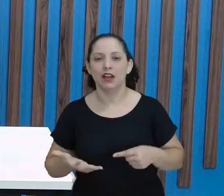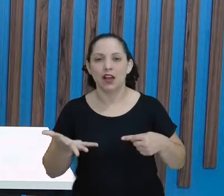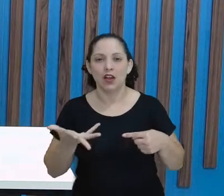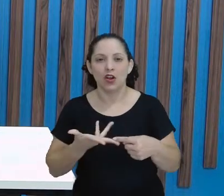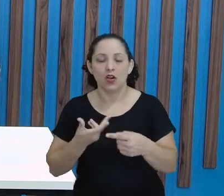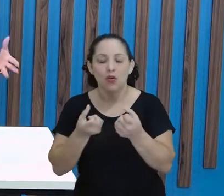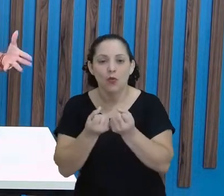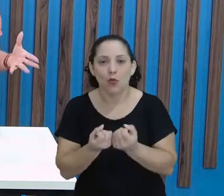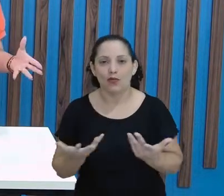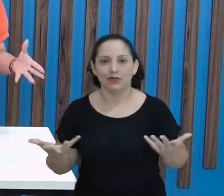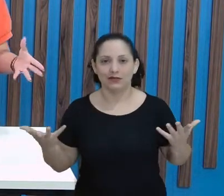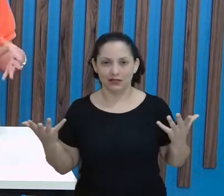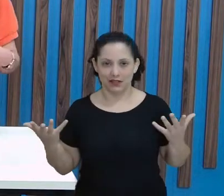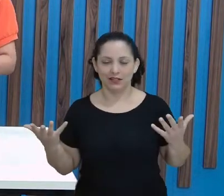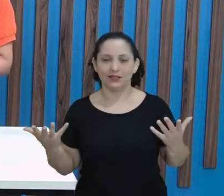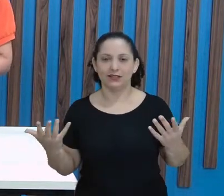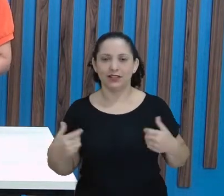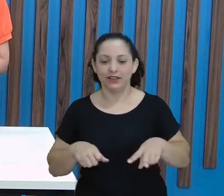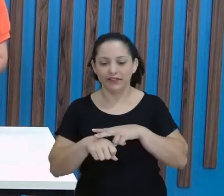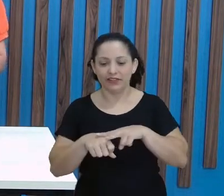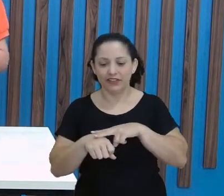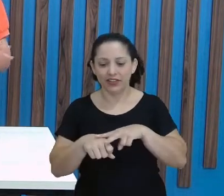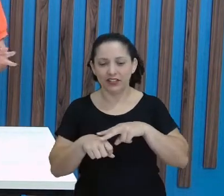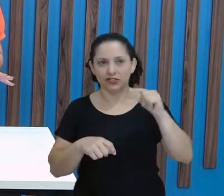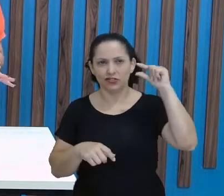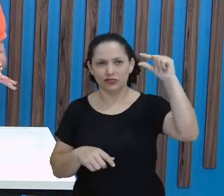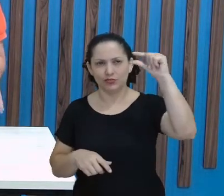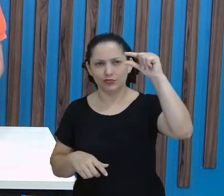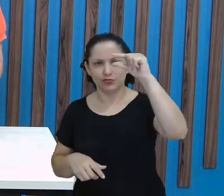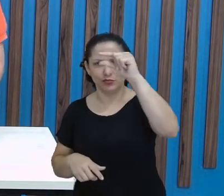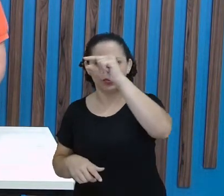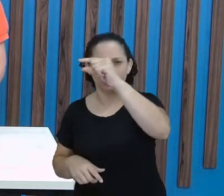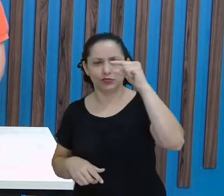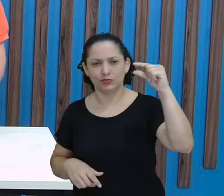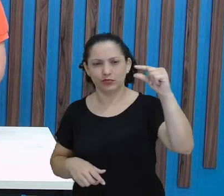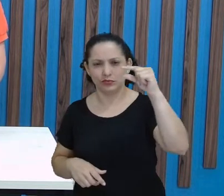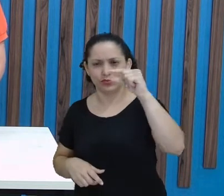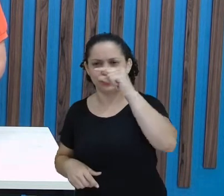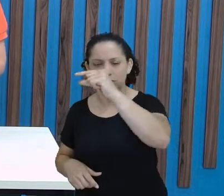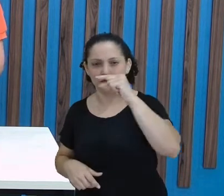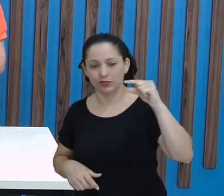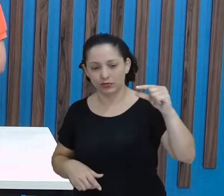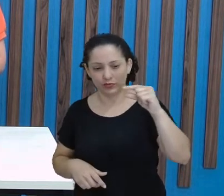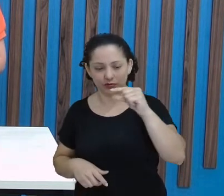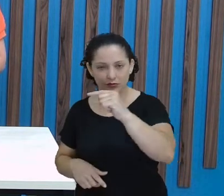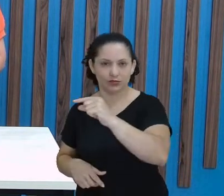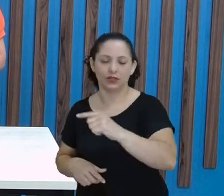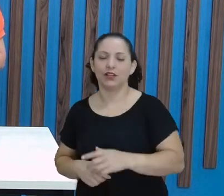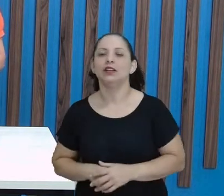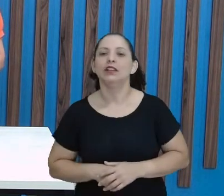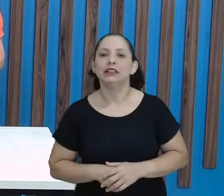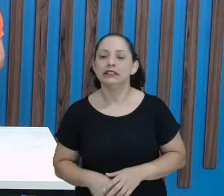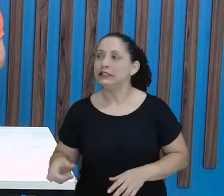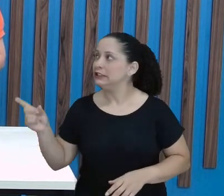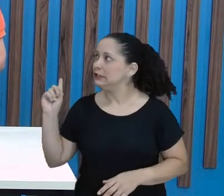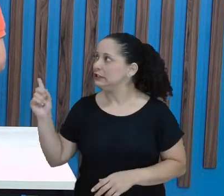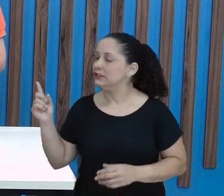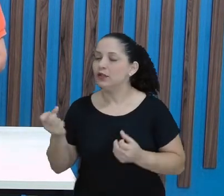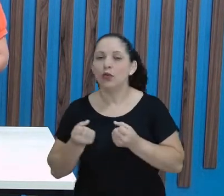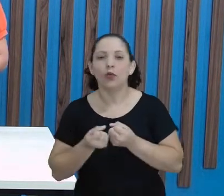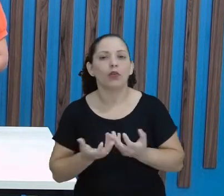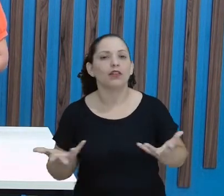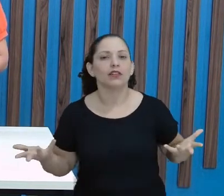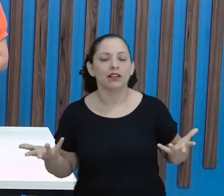Contar a quantidade de quadrinhos verdes. E a malha quadriculada vai ajudar exatamente nisso. Contem aí e me